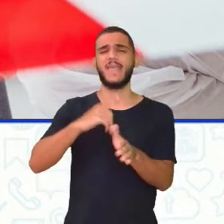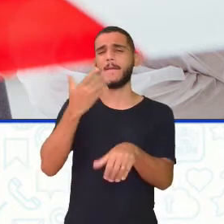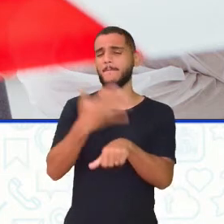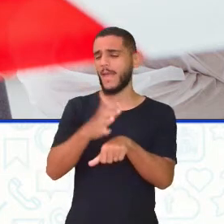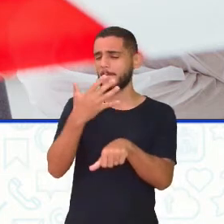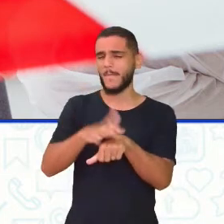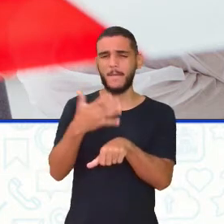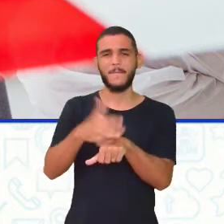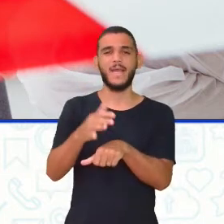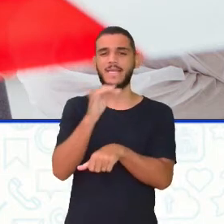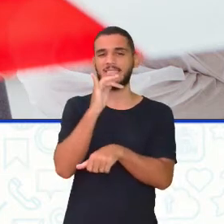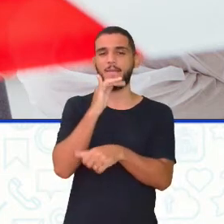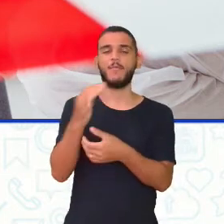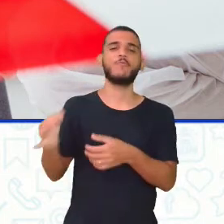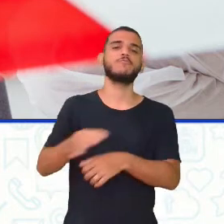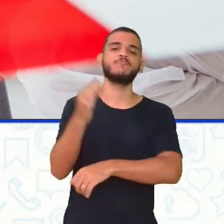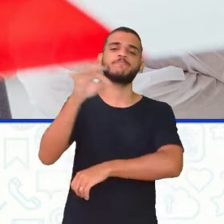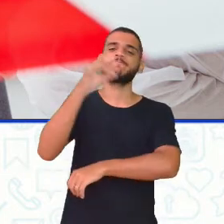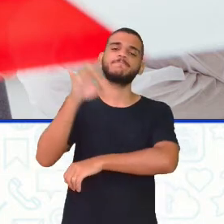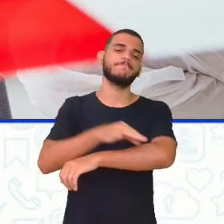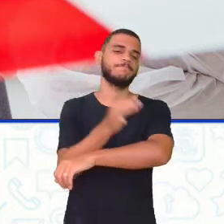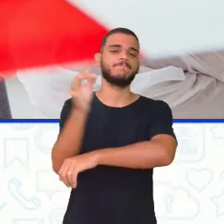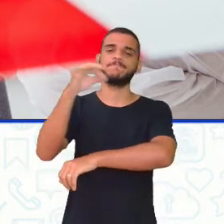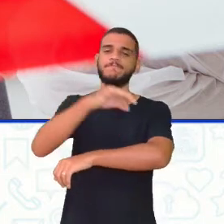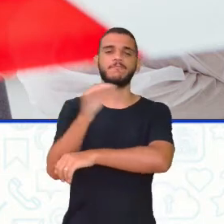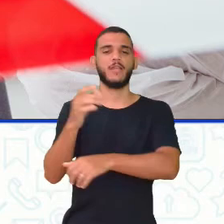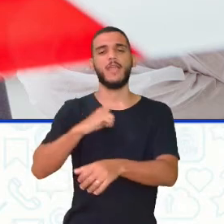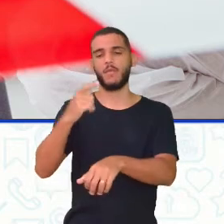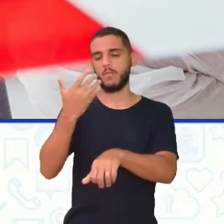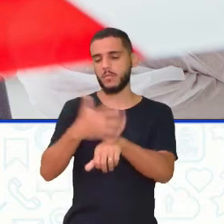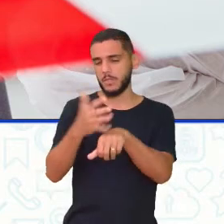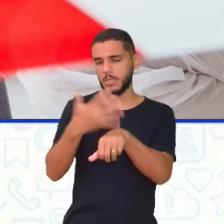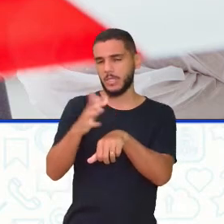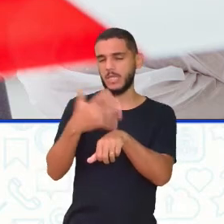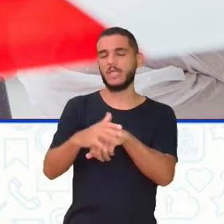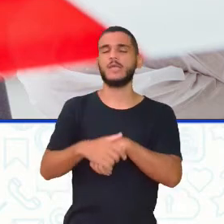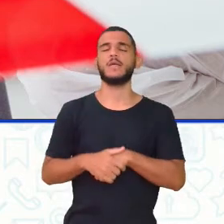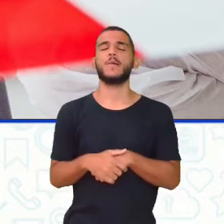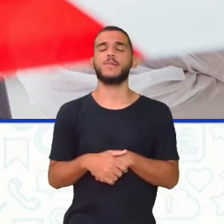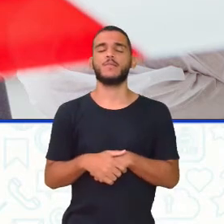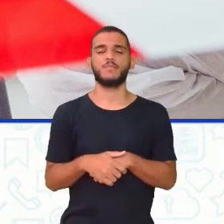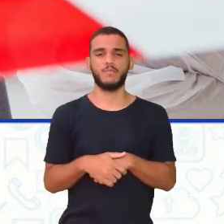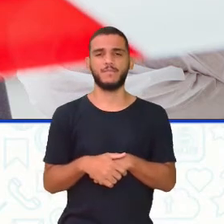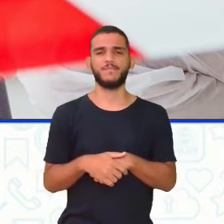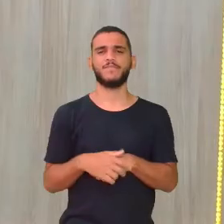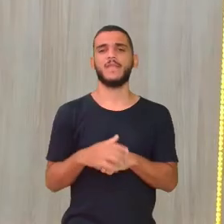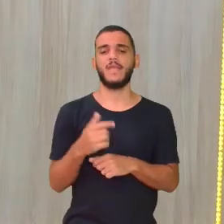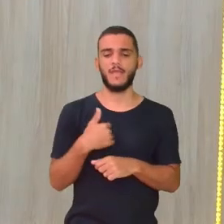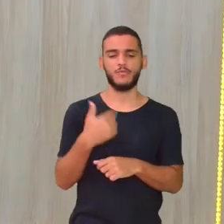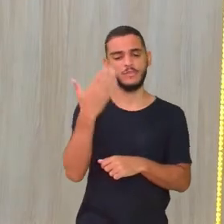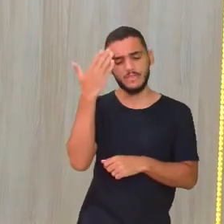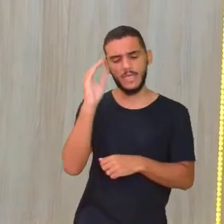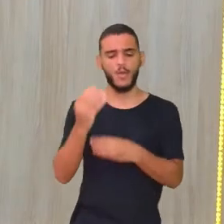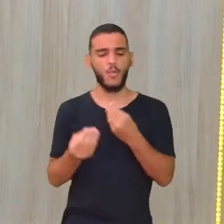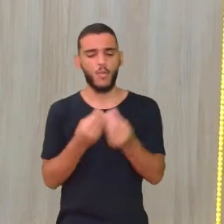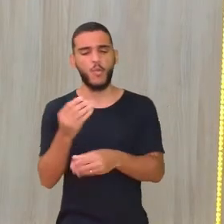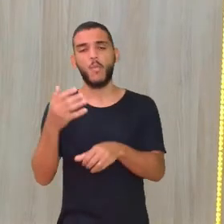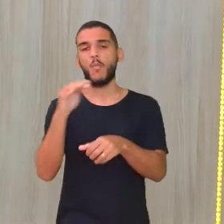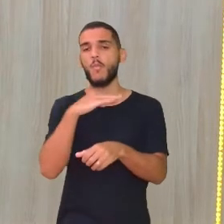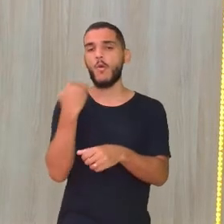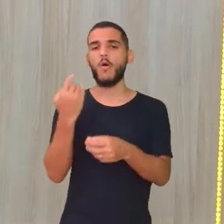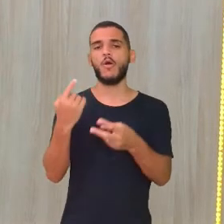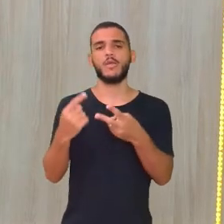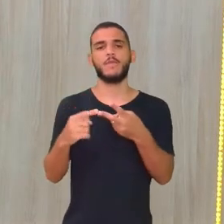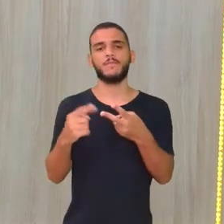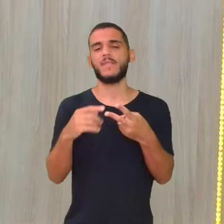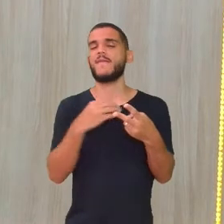Com um mosquitinho. Faço vários testes com esse mosquitinho. Então, eu sei em que situação ele morre, eu sei em que situação ele